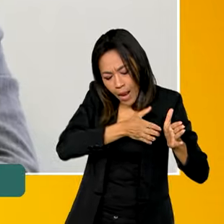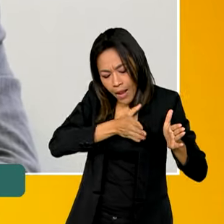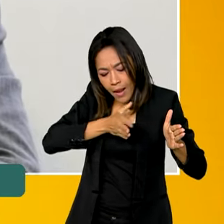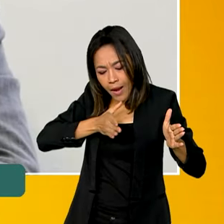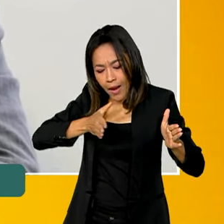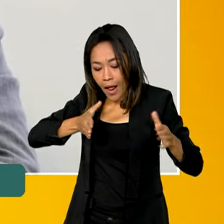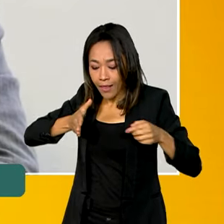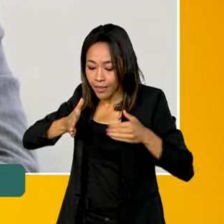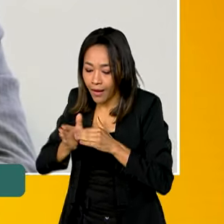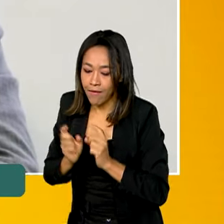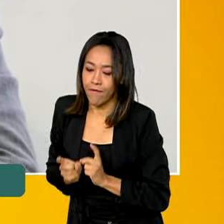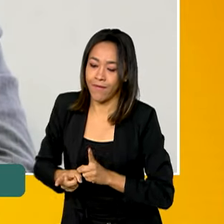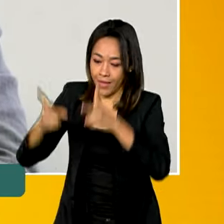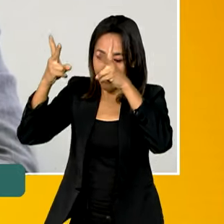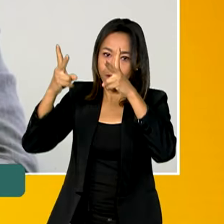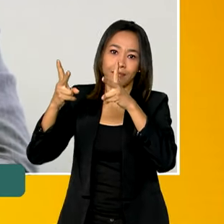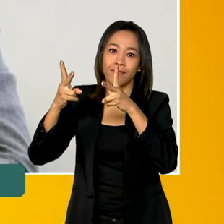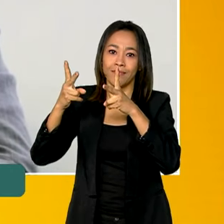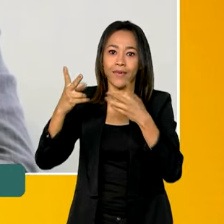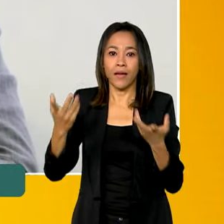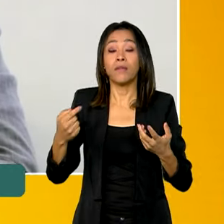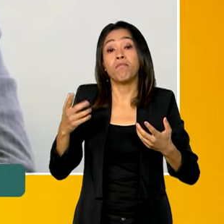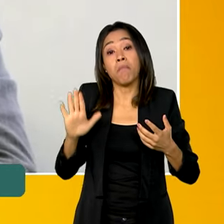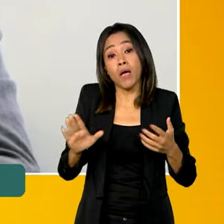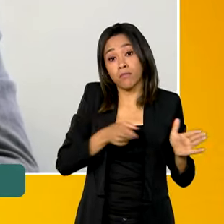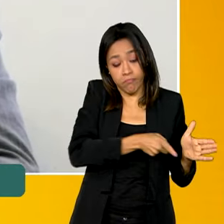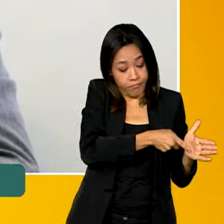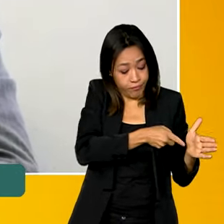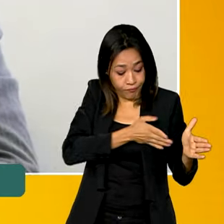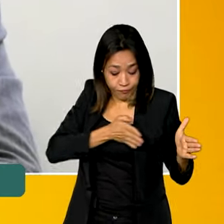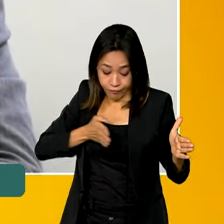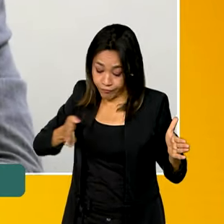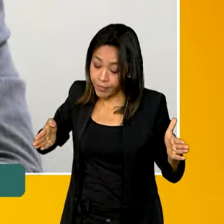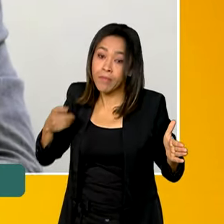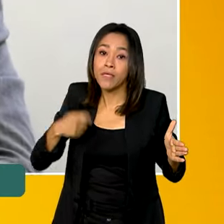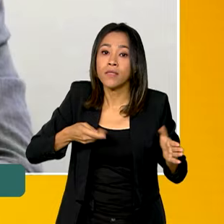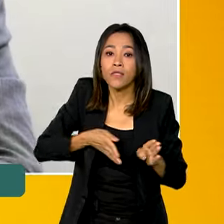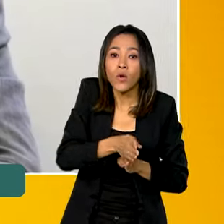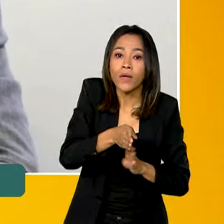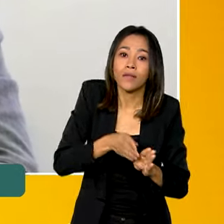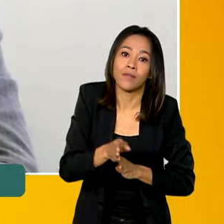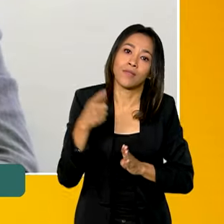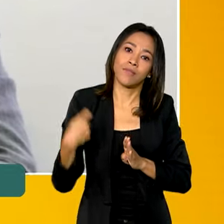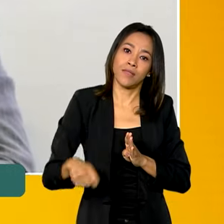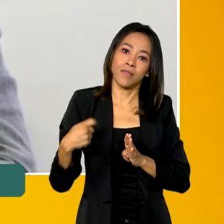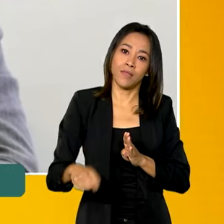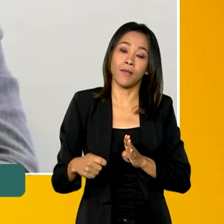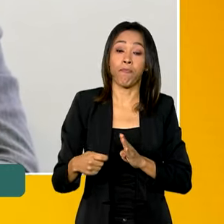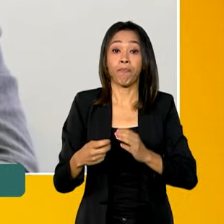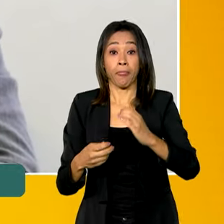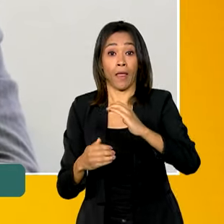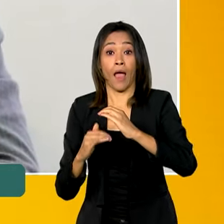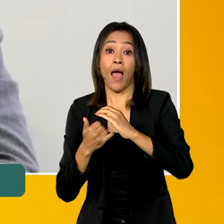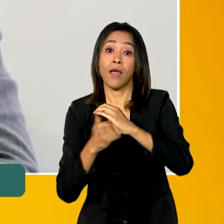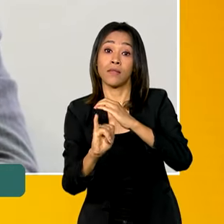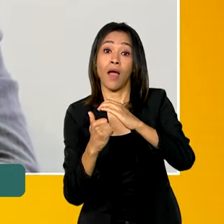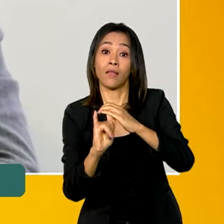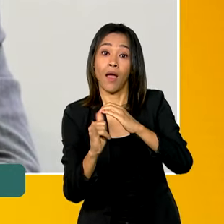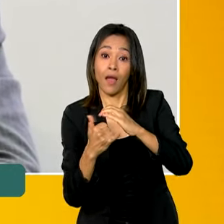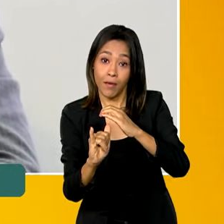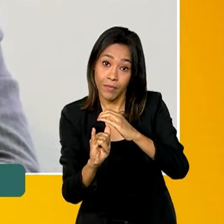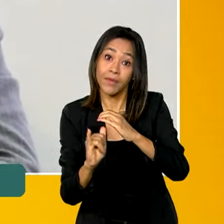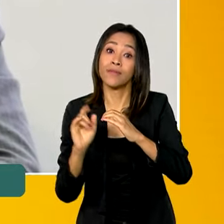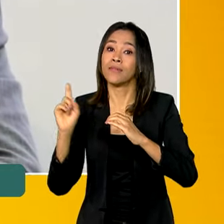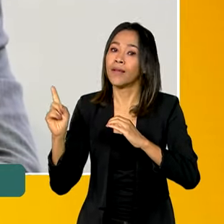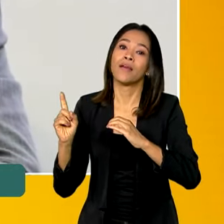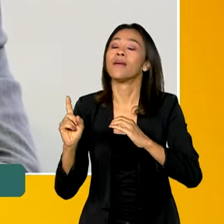prateleira E para isso a gente precisa de a desses auxílios a Startup é como se fosse eh o início